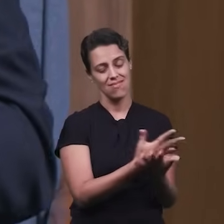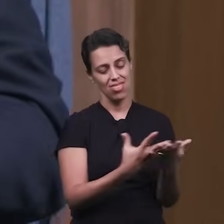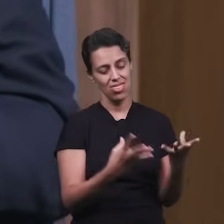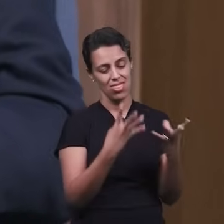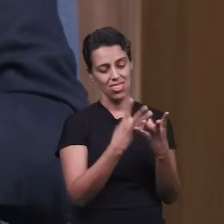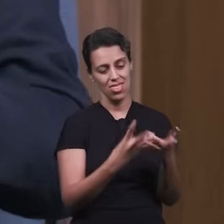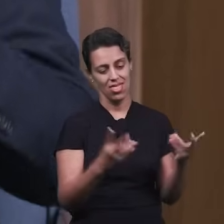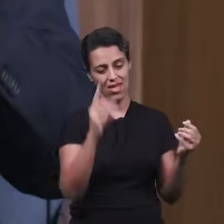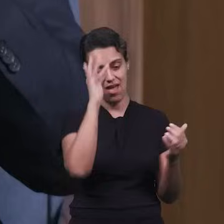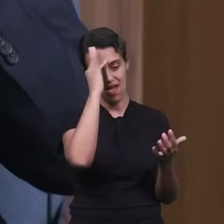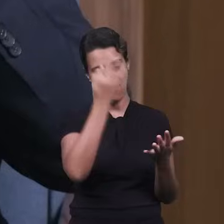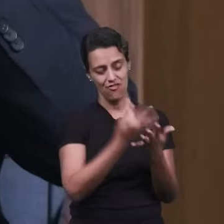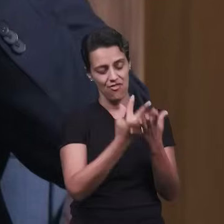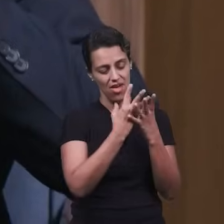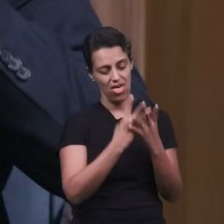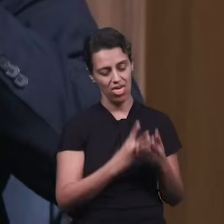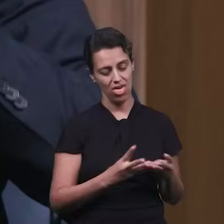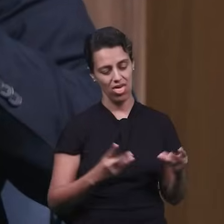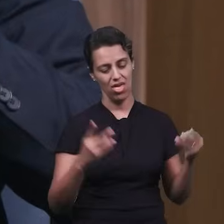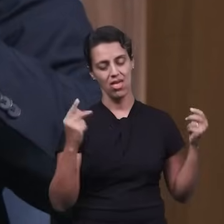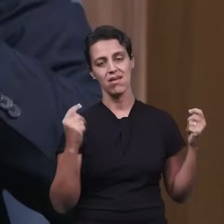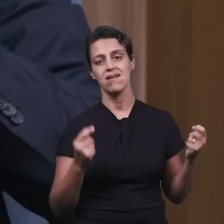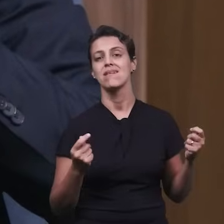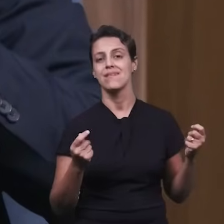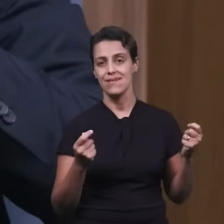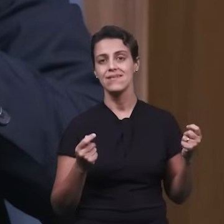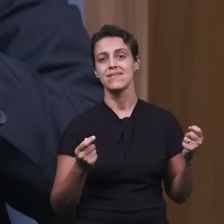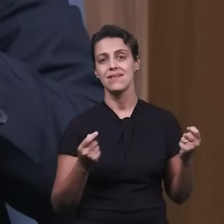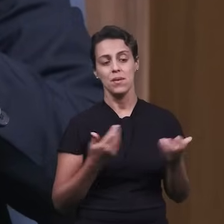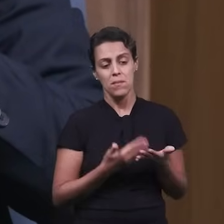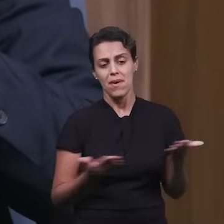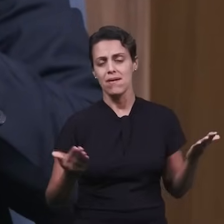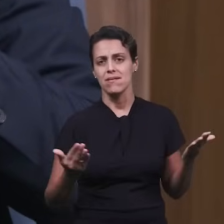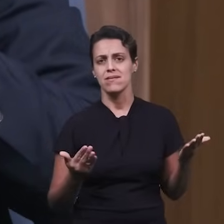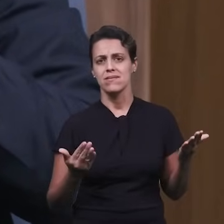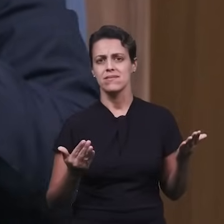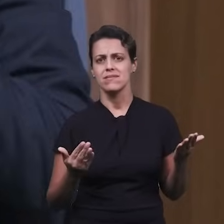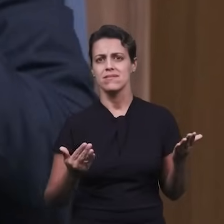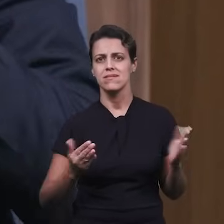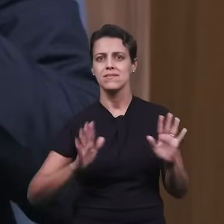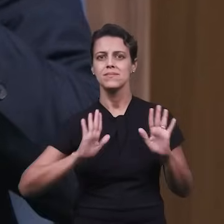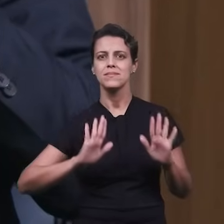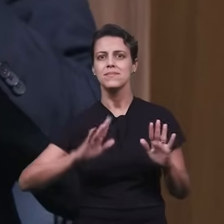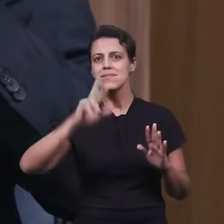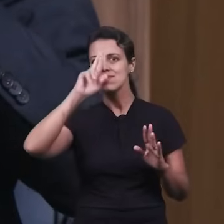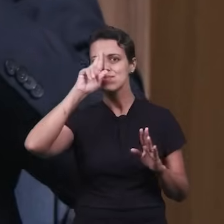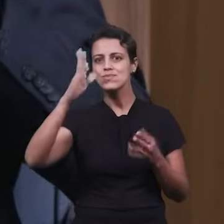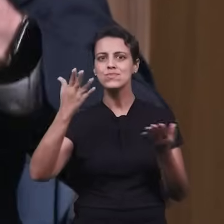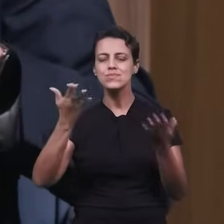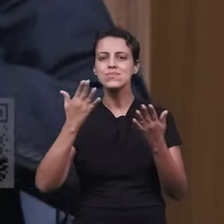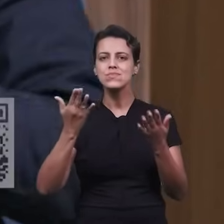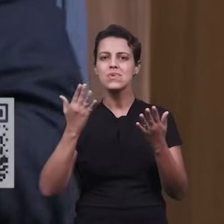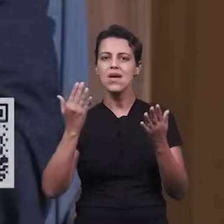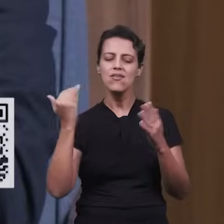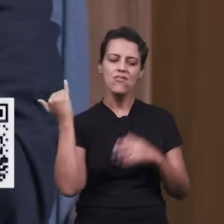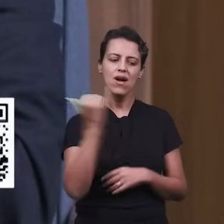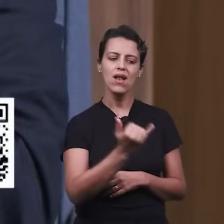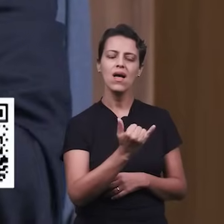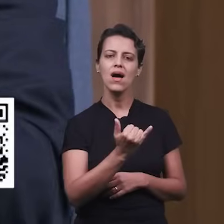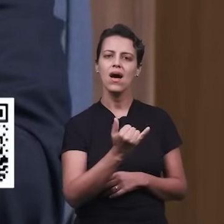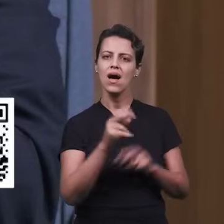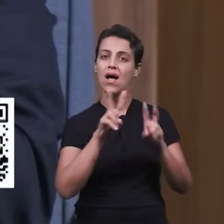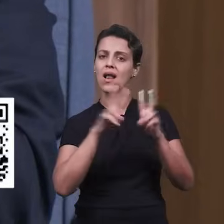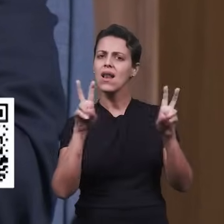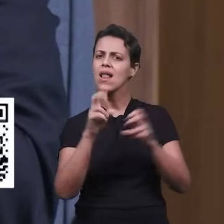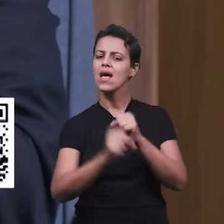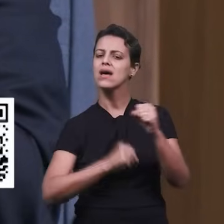espiritual, à fé que começa a ser abalada, não é? Então, mas o Senhor quer falar. Qual é